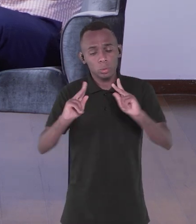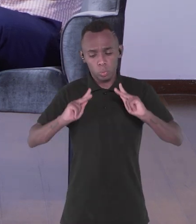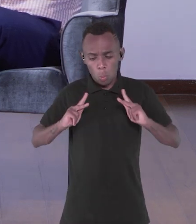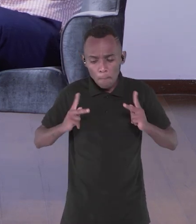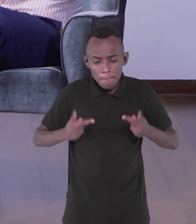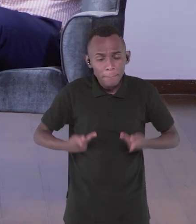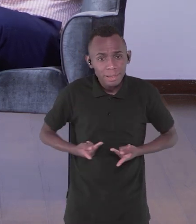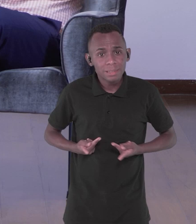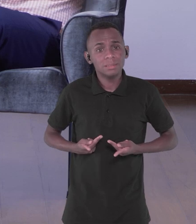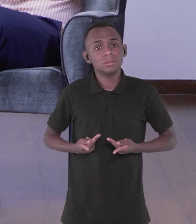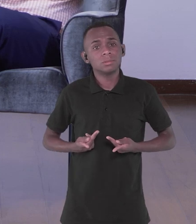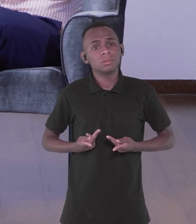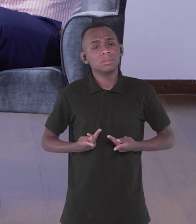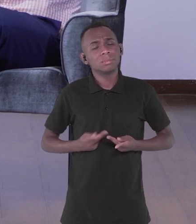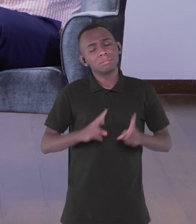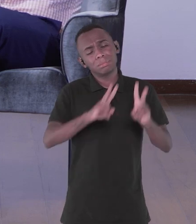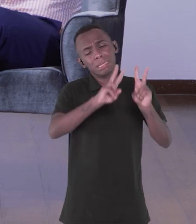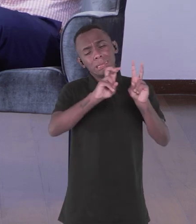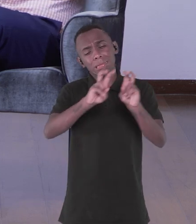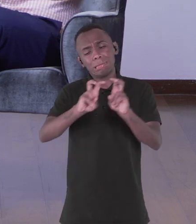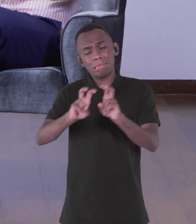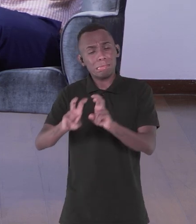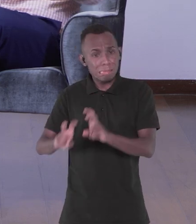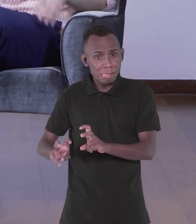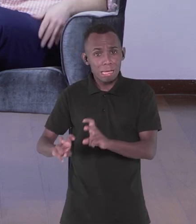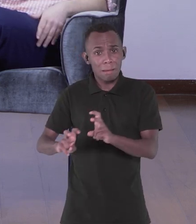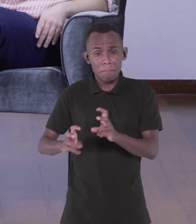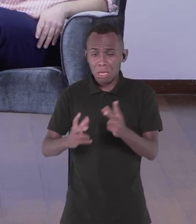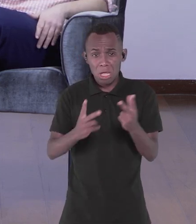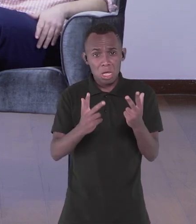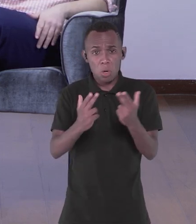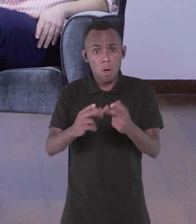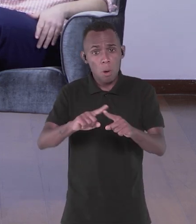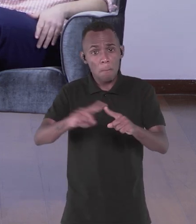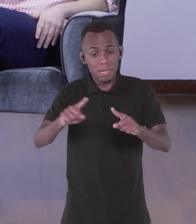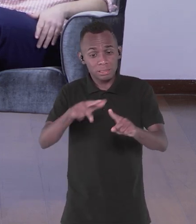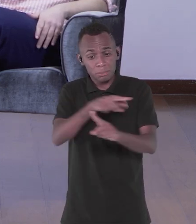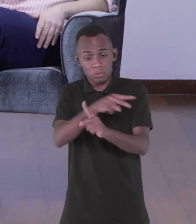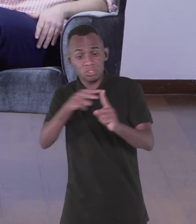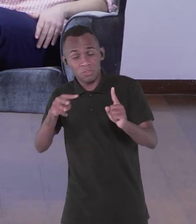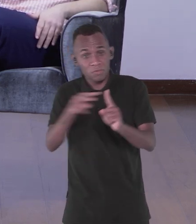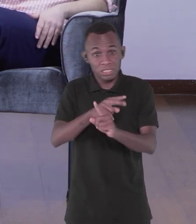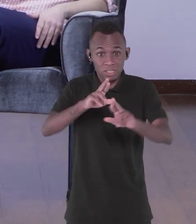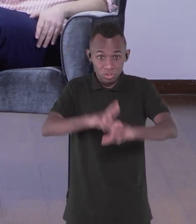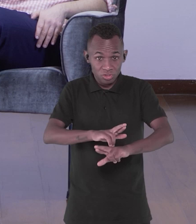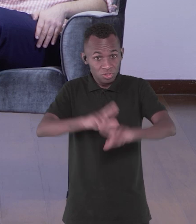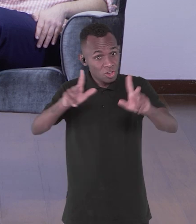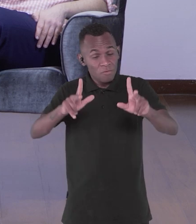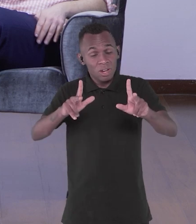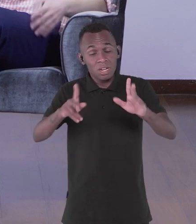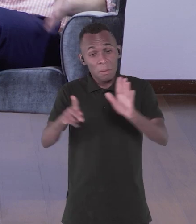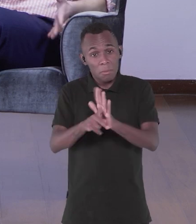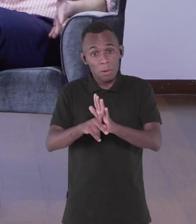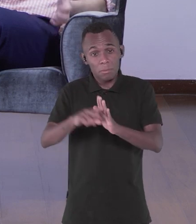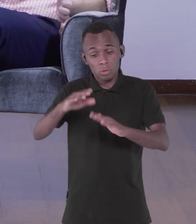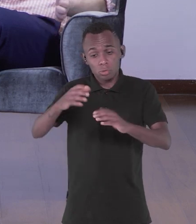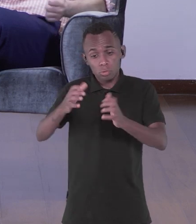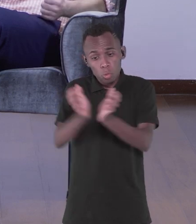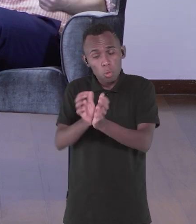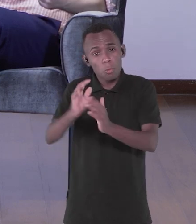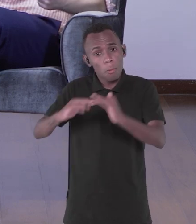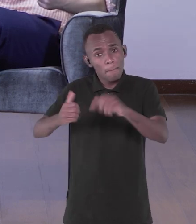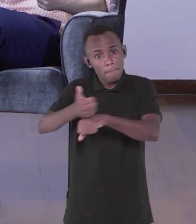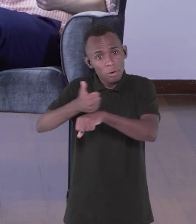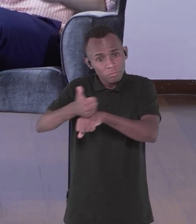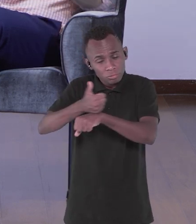como esses mesmos assuntos, de formas diferentes, são tratados pela imprensa do mundo inteiro. Eu estou lá, então, há